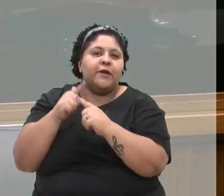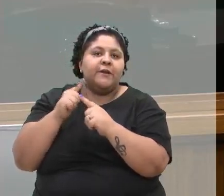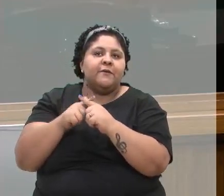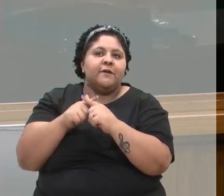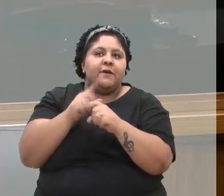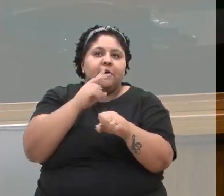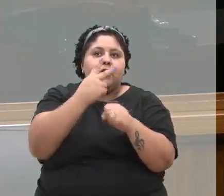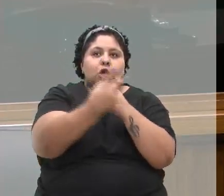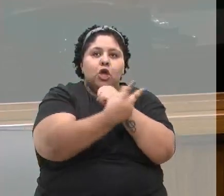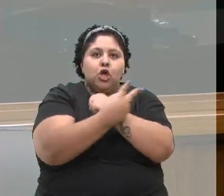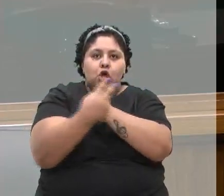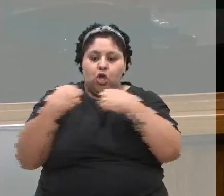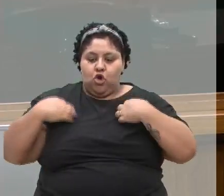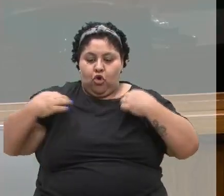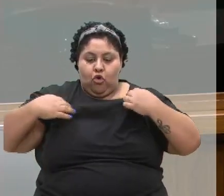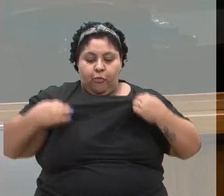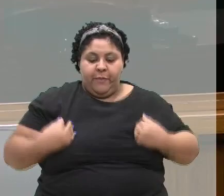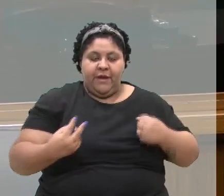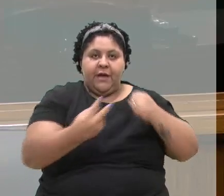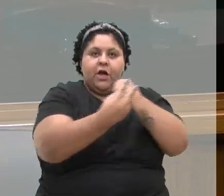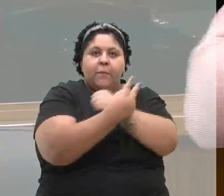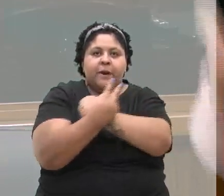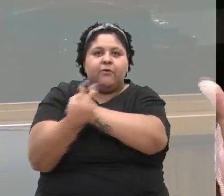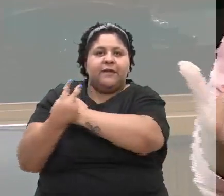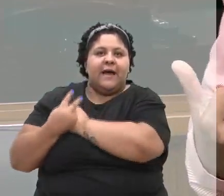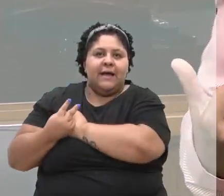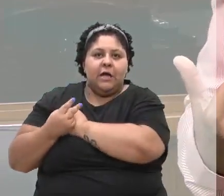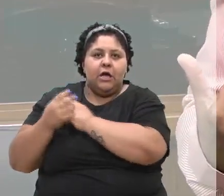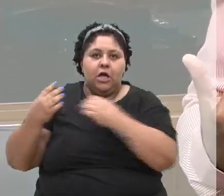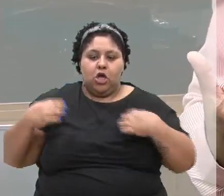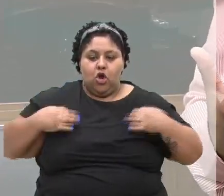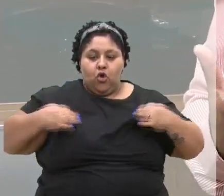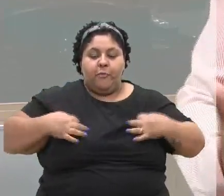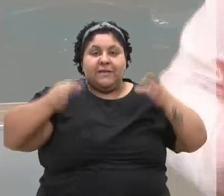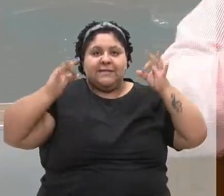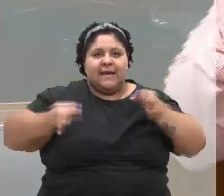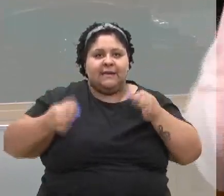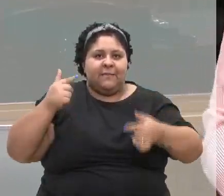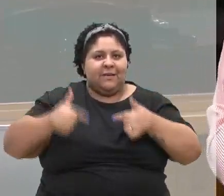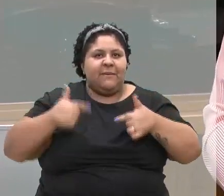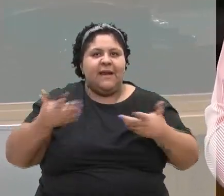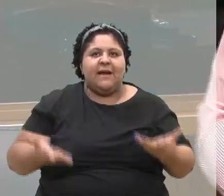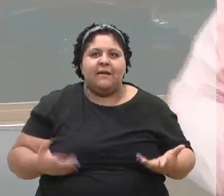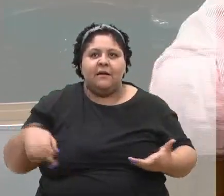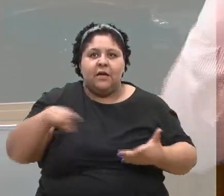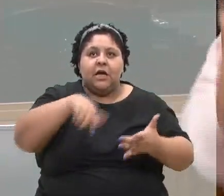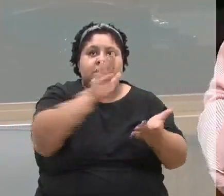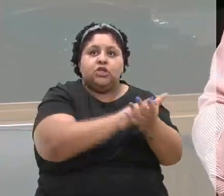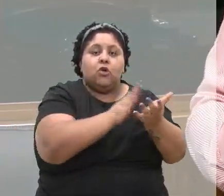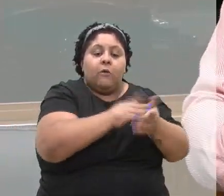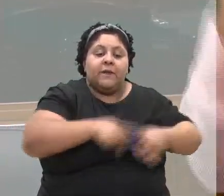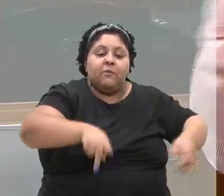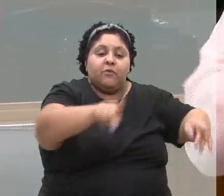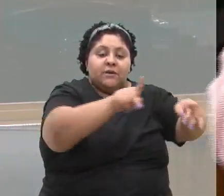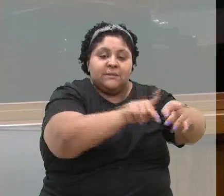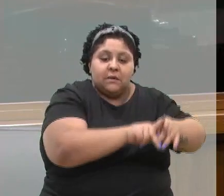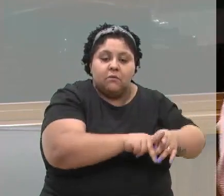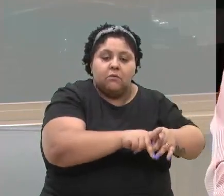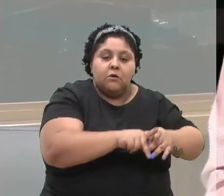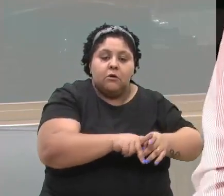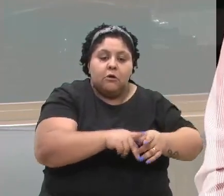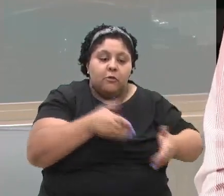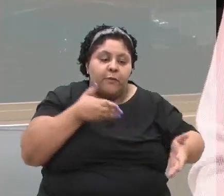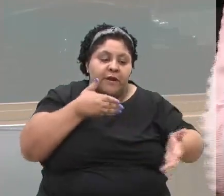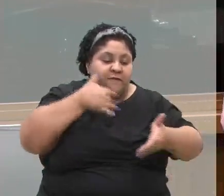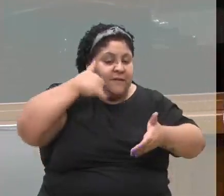ter equipamento. E aí é injustificado que a gente cobre da população que tem ações efetivas de combate à dengue,